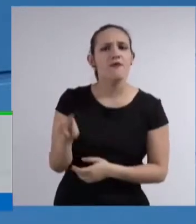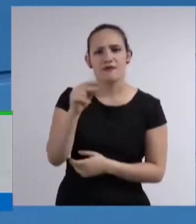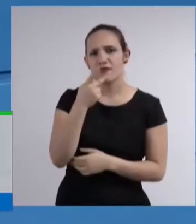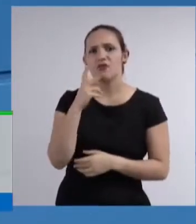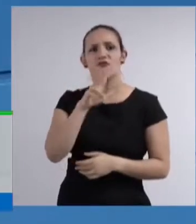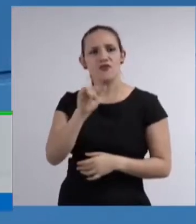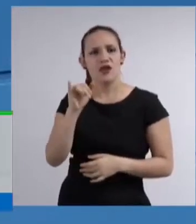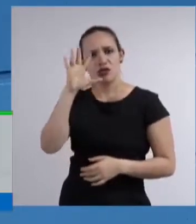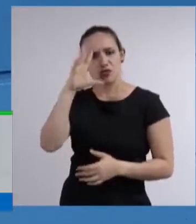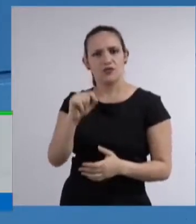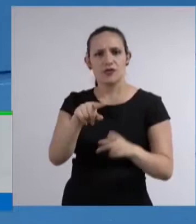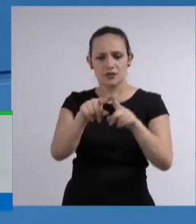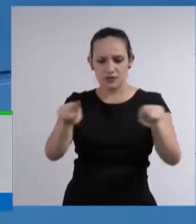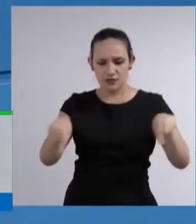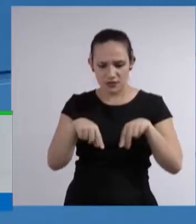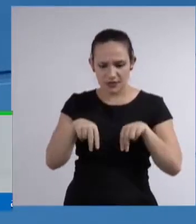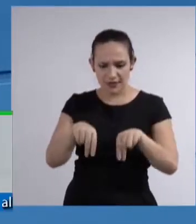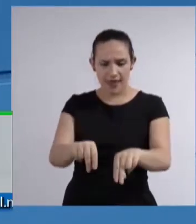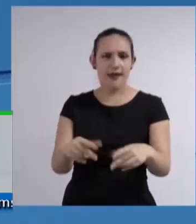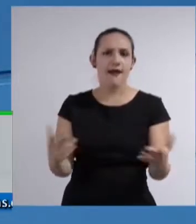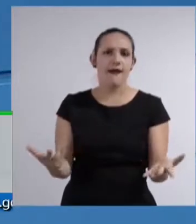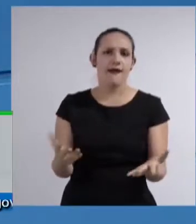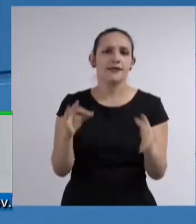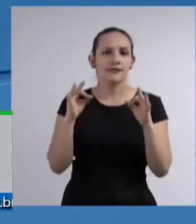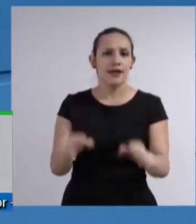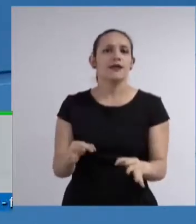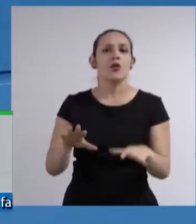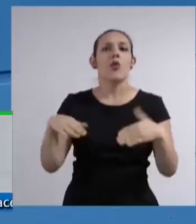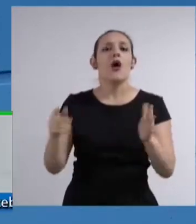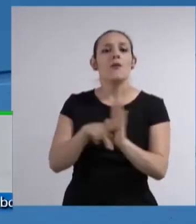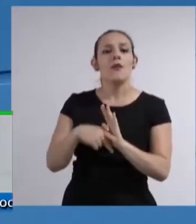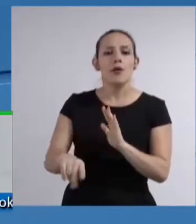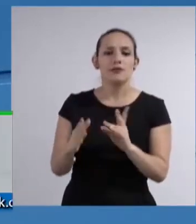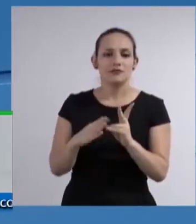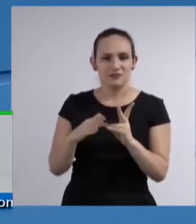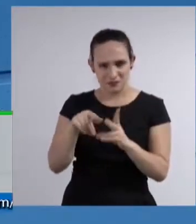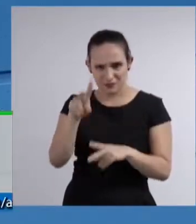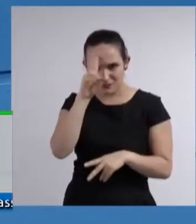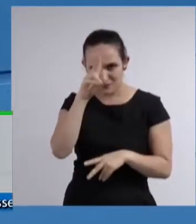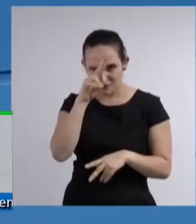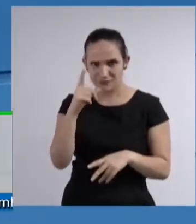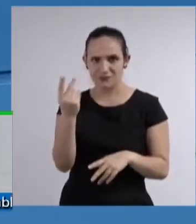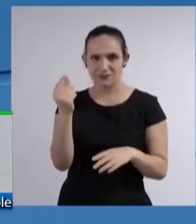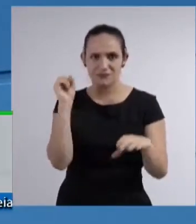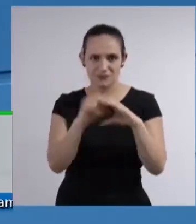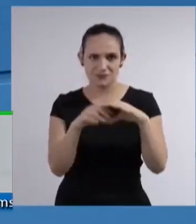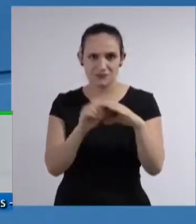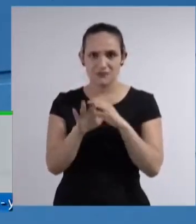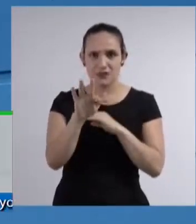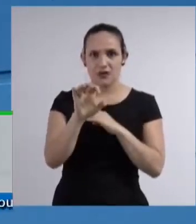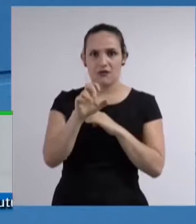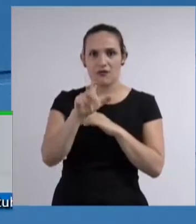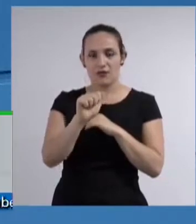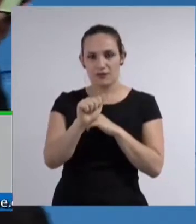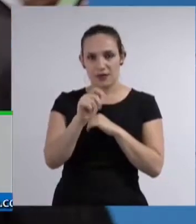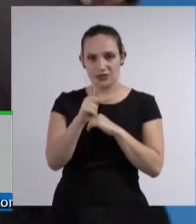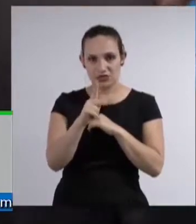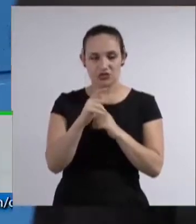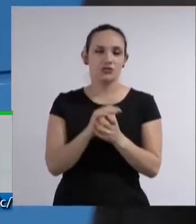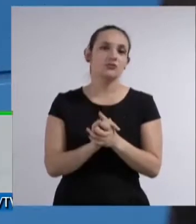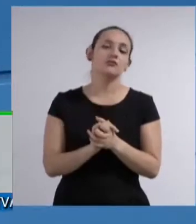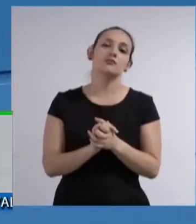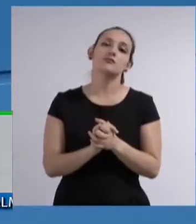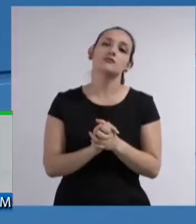tal. Nós, deputados, os 24, criamos aqui o FEPAT, né, um fundo, demos o caminho para que o